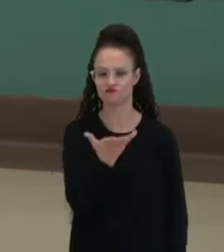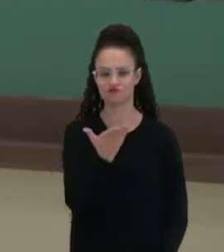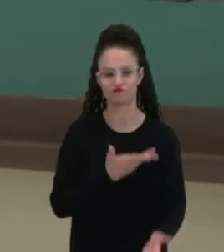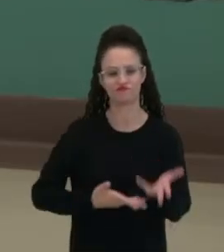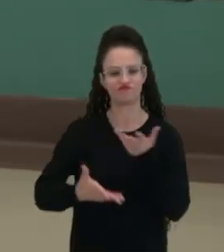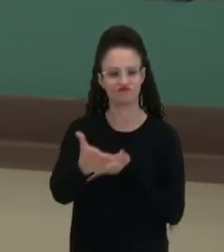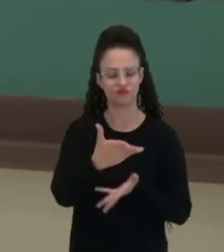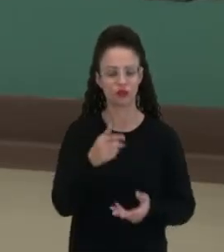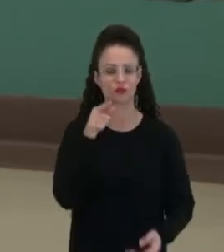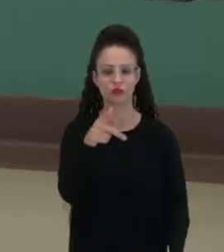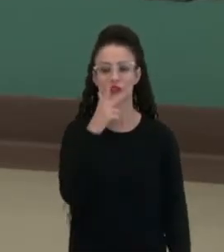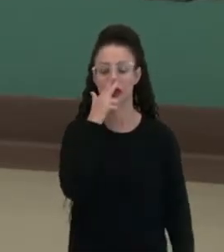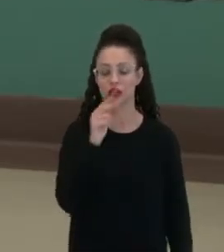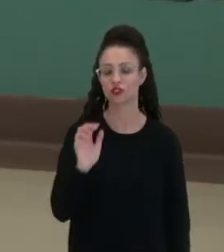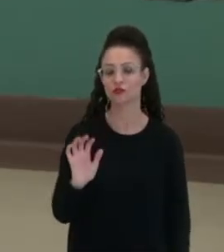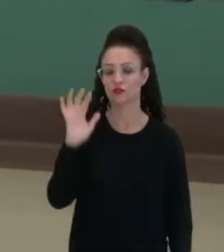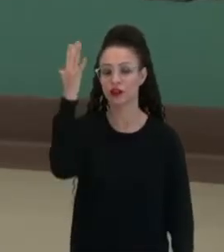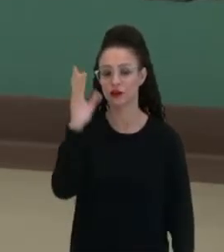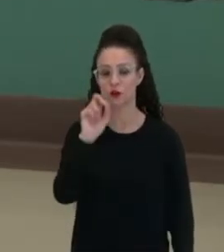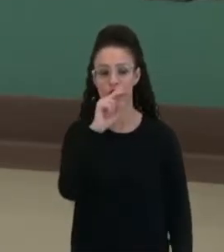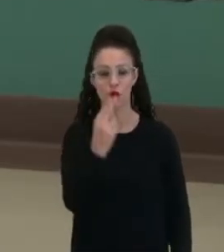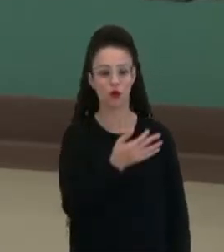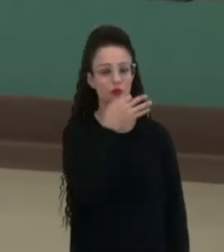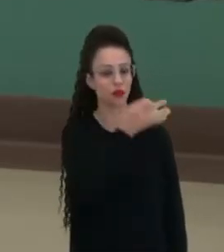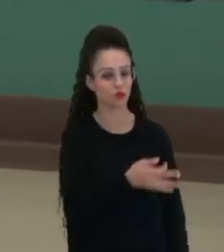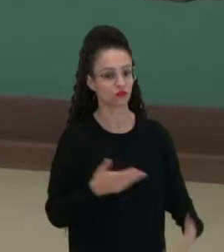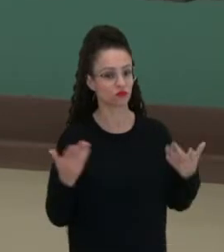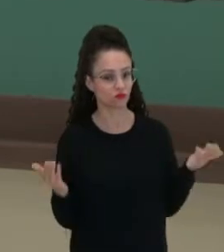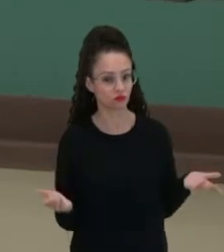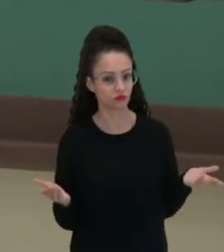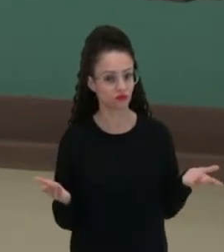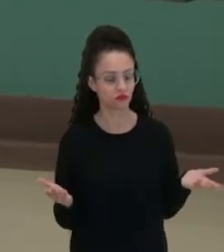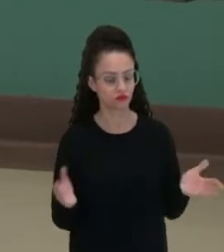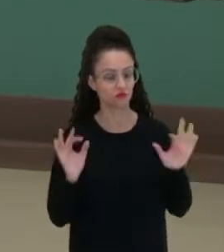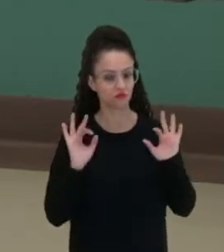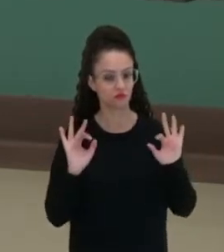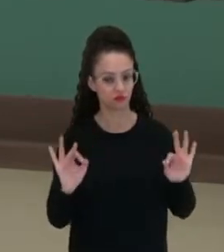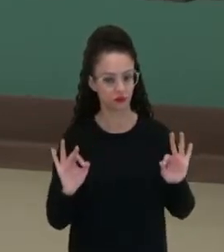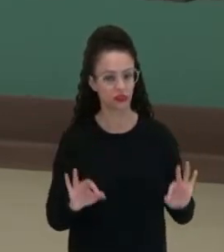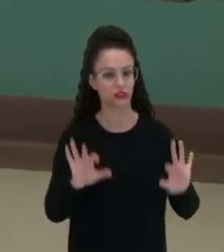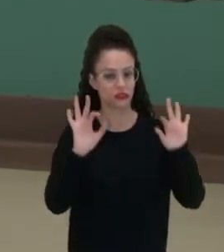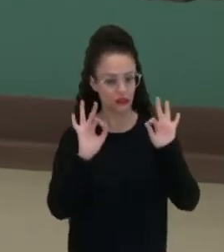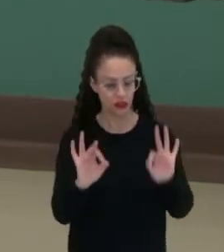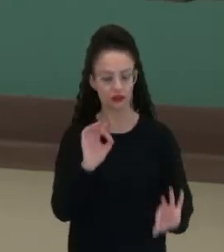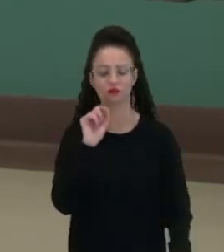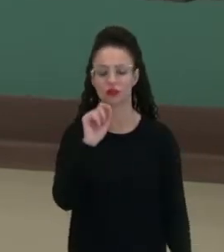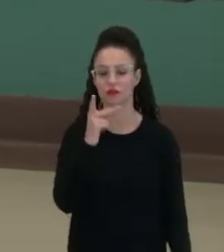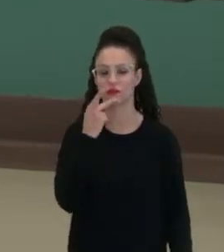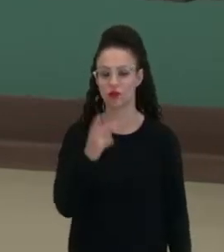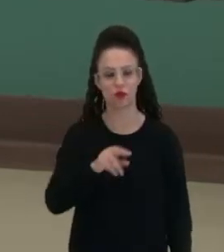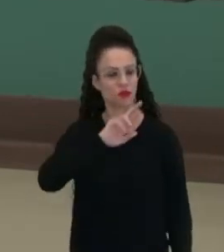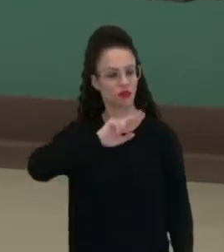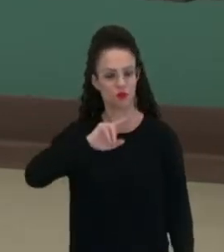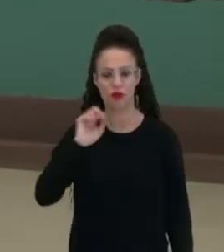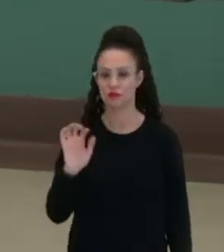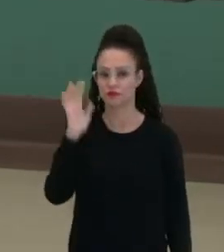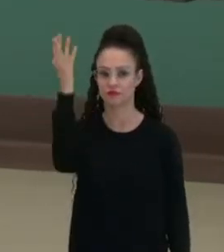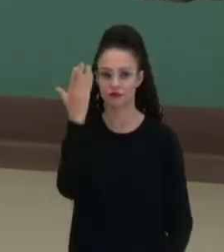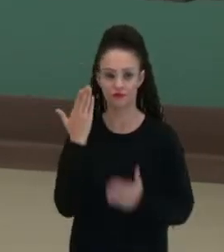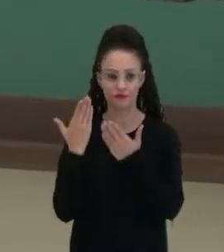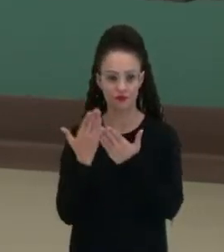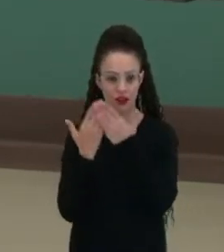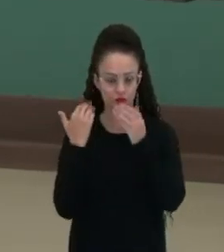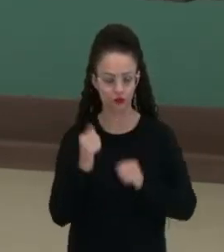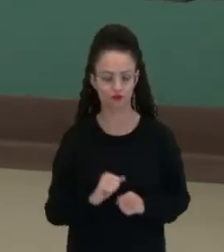Você acha que aqui é um fato ou já começa a opinião? Muito bem, acertou quem disse que não é um fato. E aí